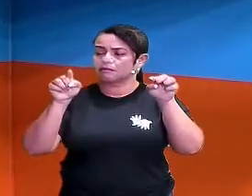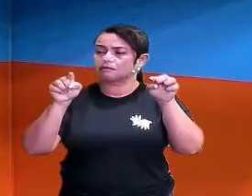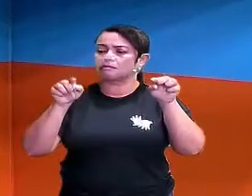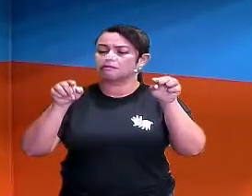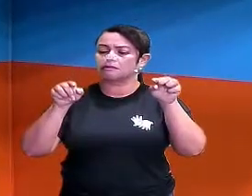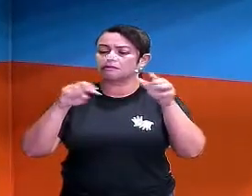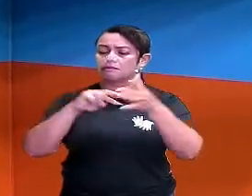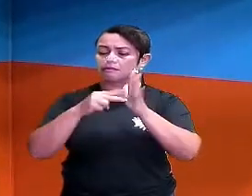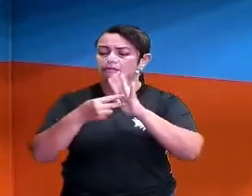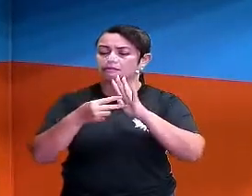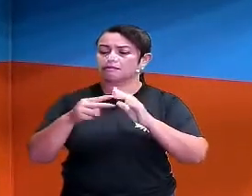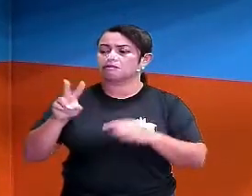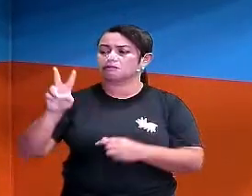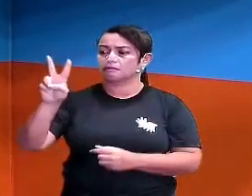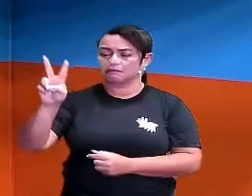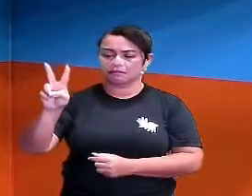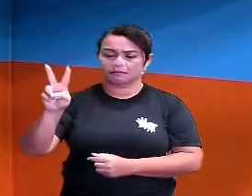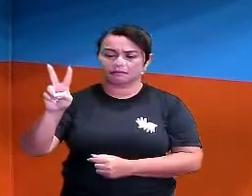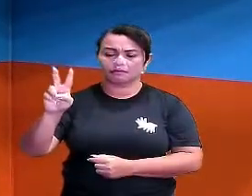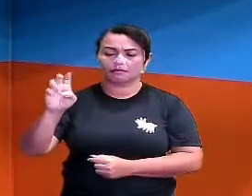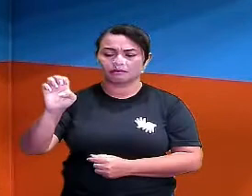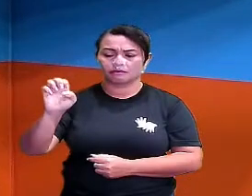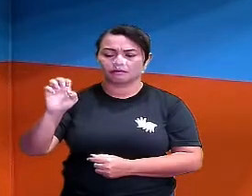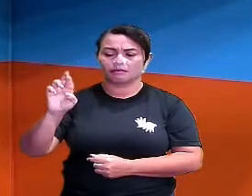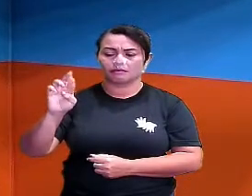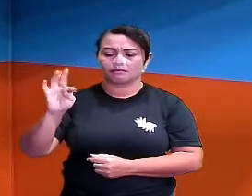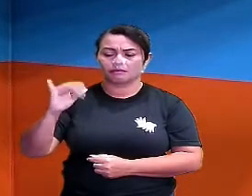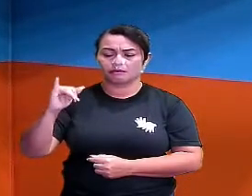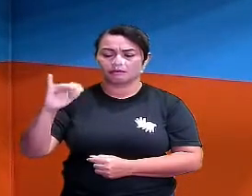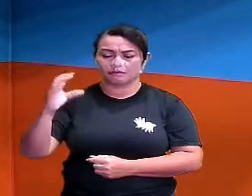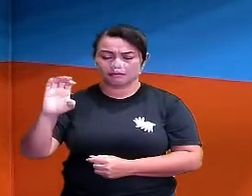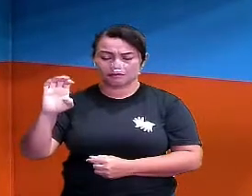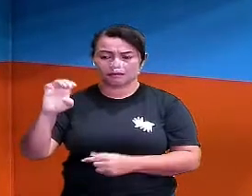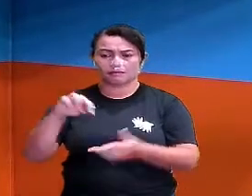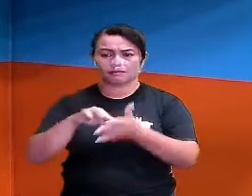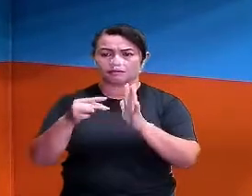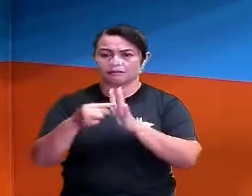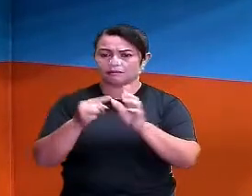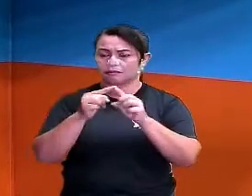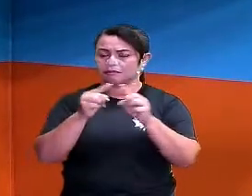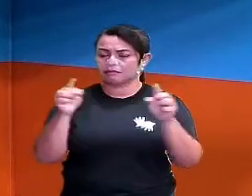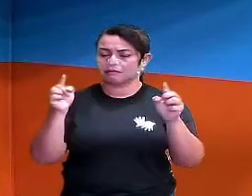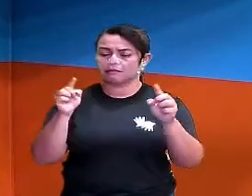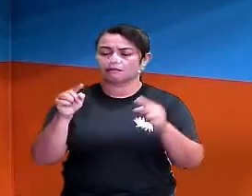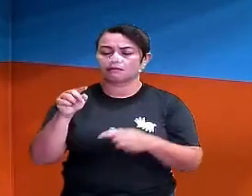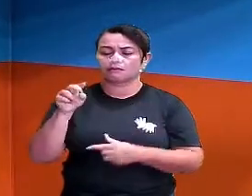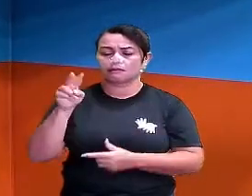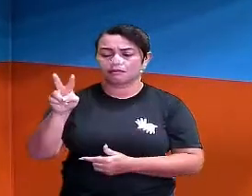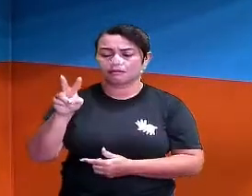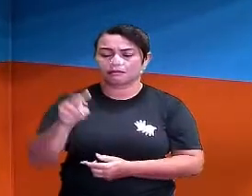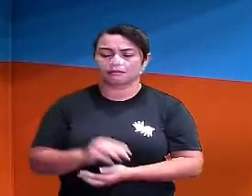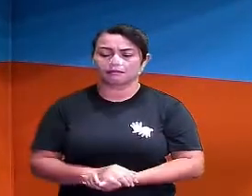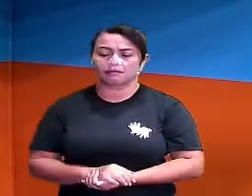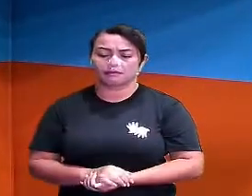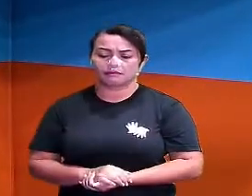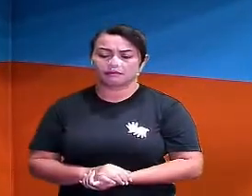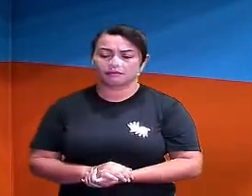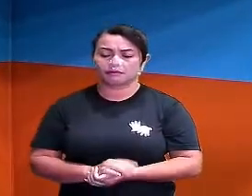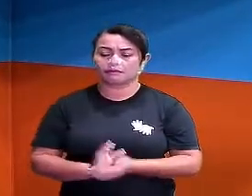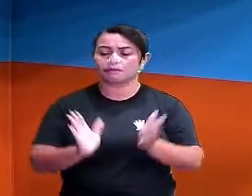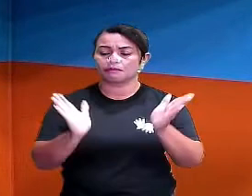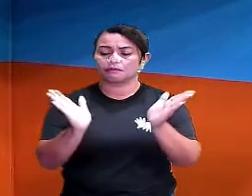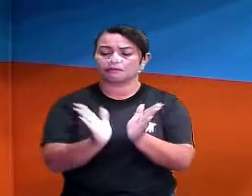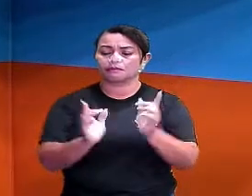reta eu tenho um vértice ali entre os dois, né? Que é o ponto de encontro desses 2 segmentos de reta. Os lados